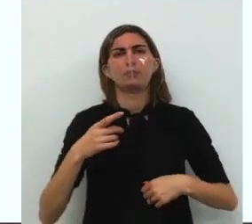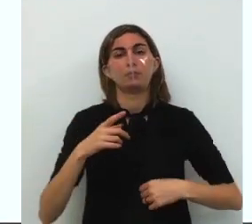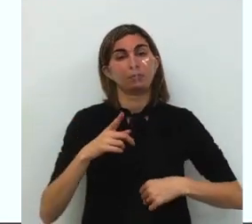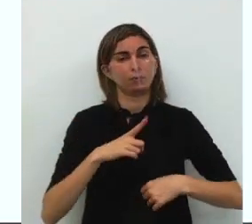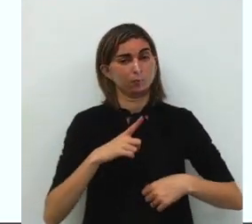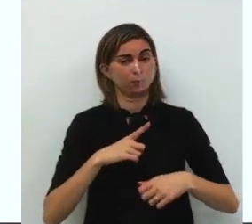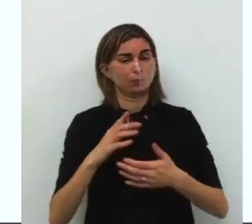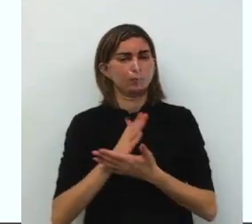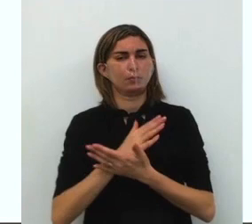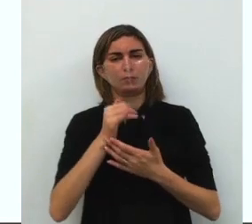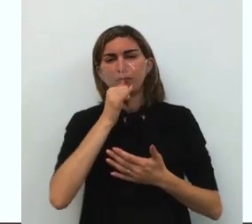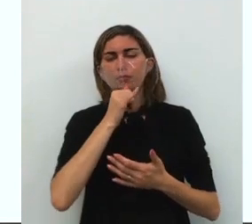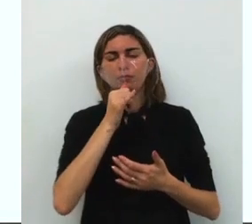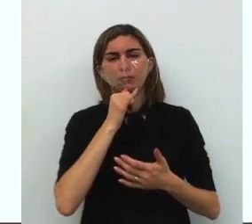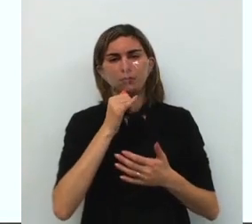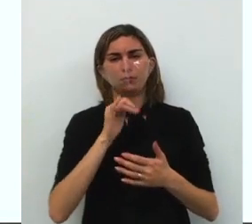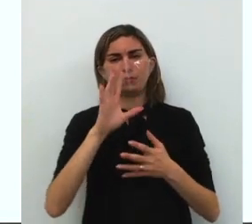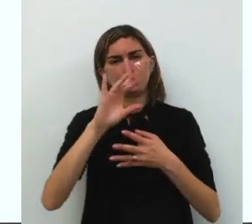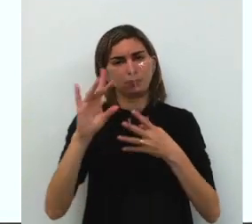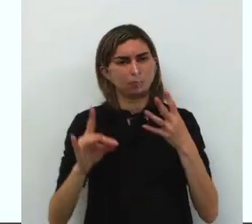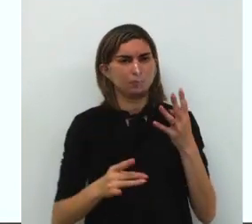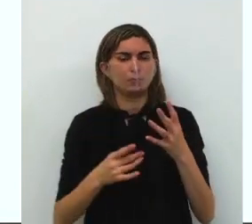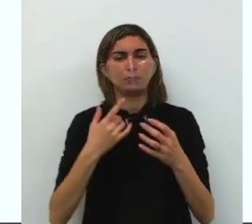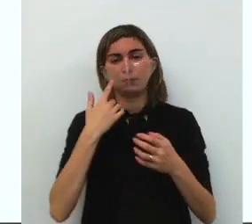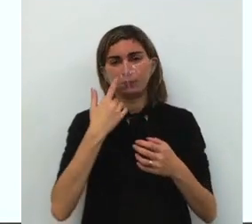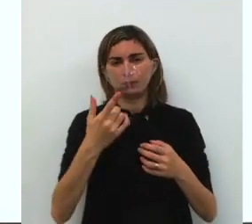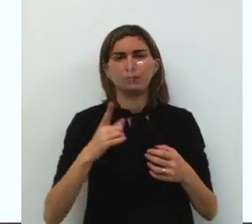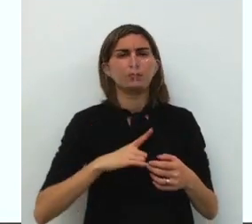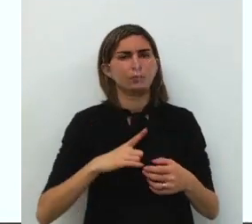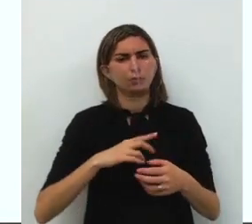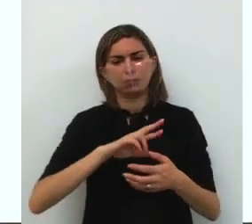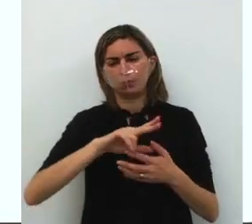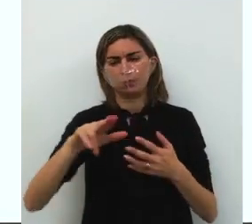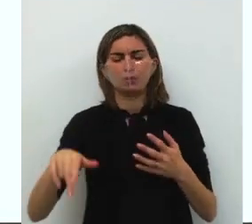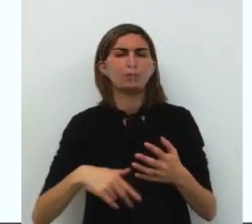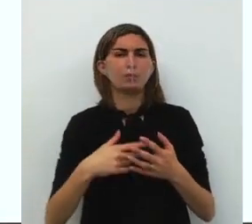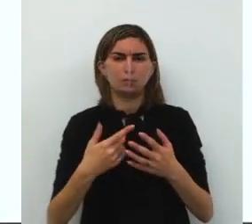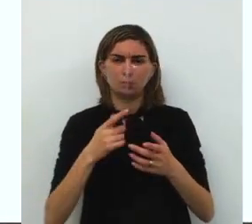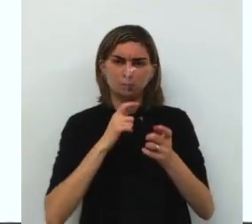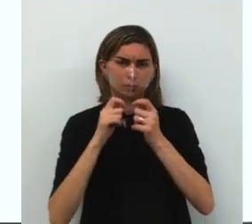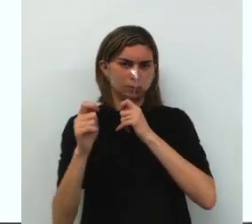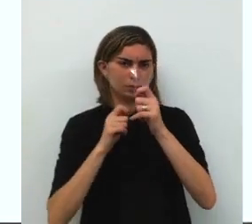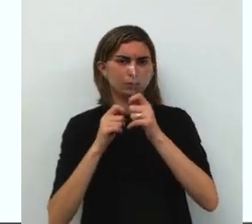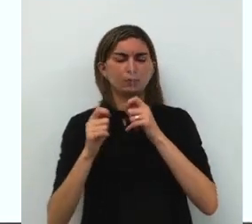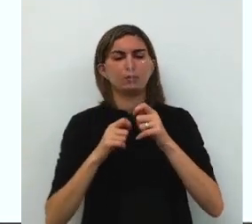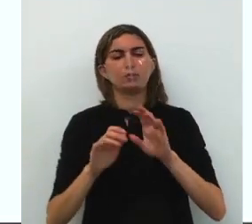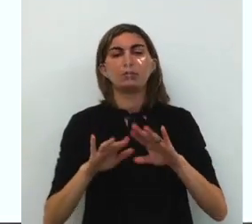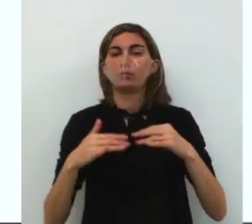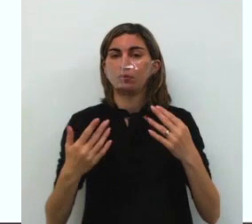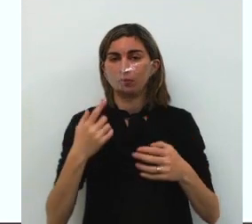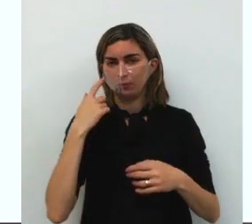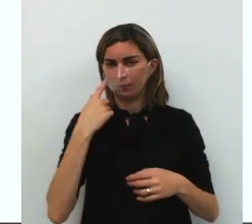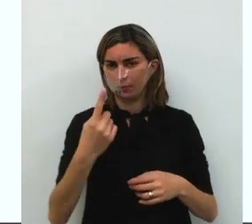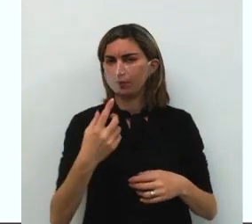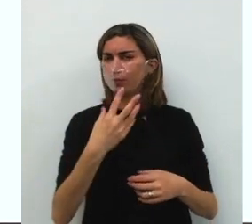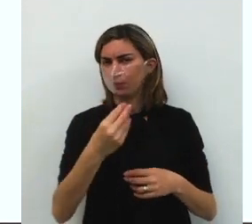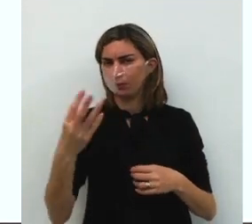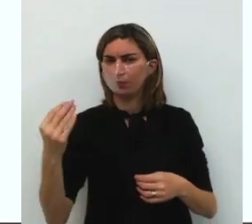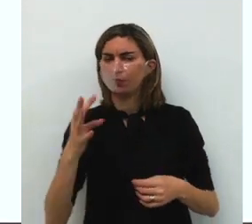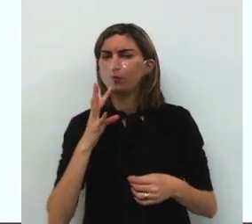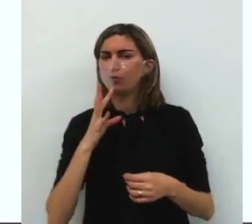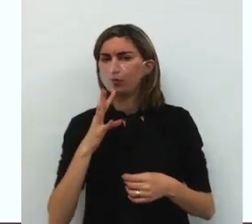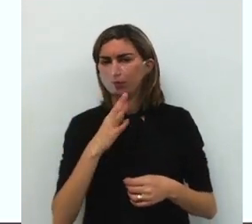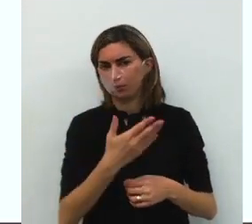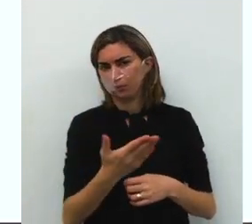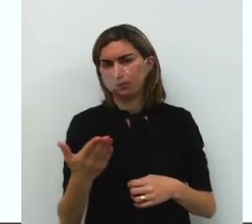E aí, agora vamos ver alguns exemplos bem legais. Veja, existem várias modalidades de entrevista. Então vamos ver uma